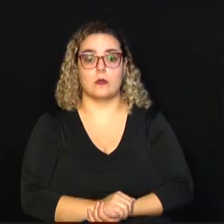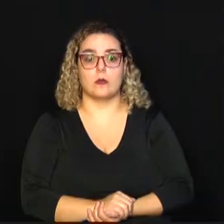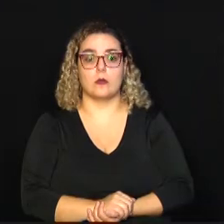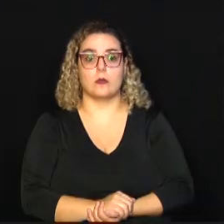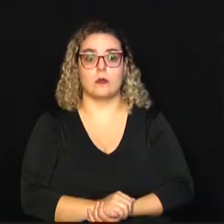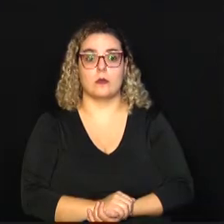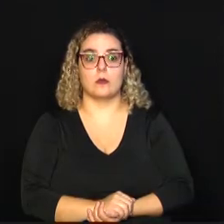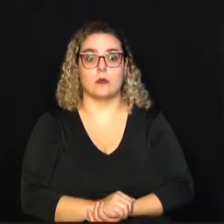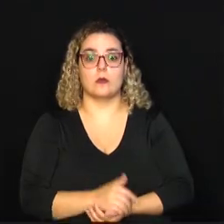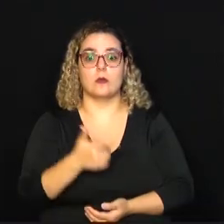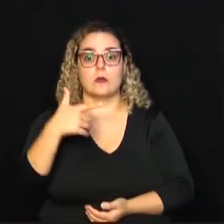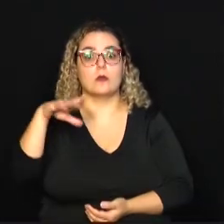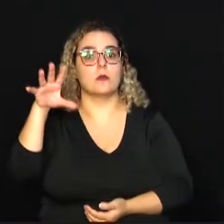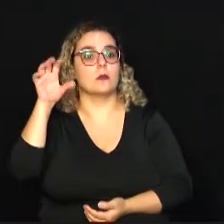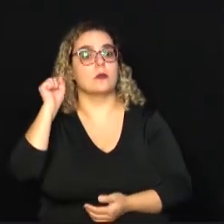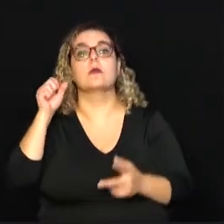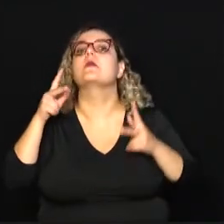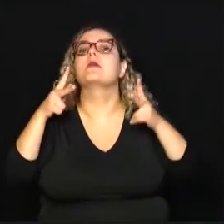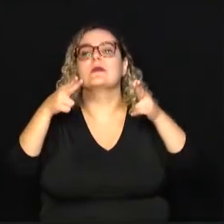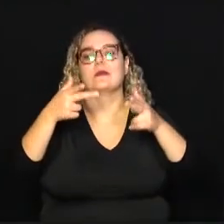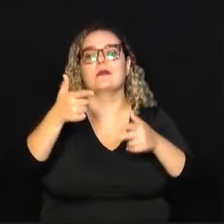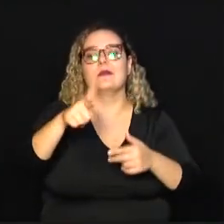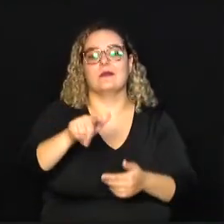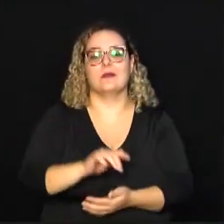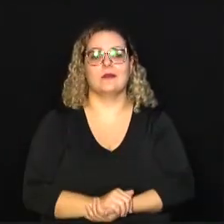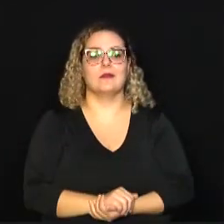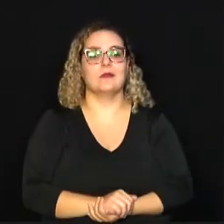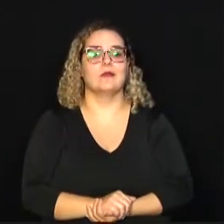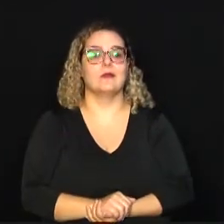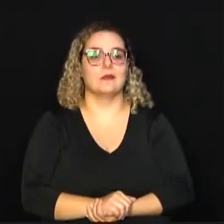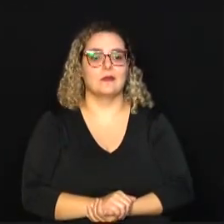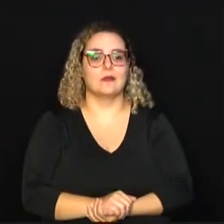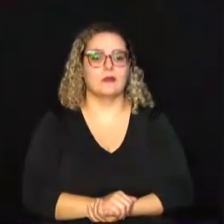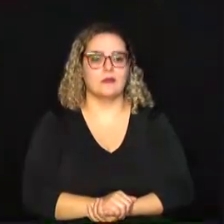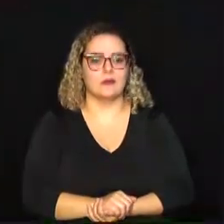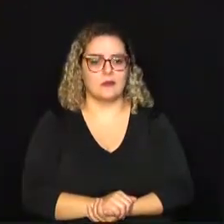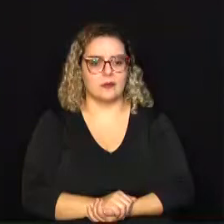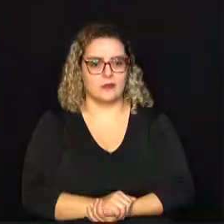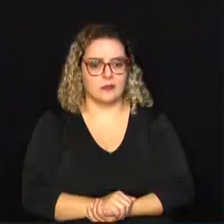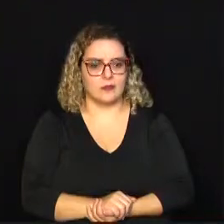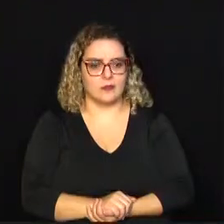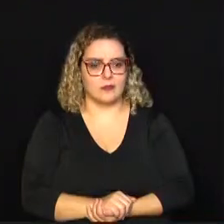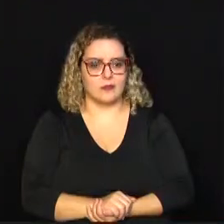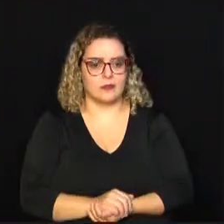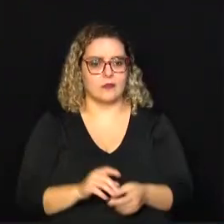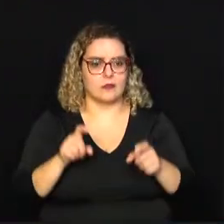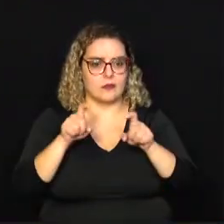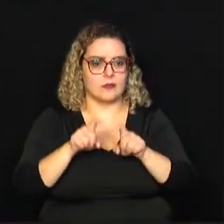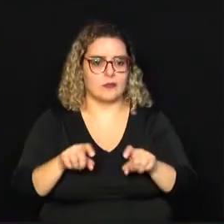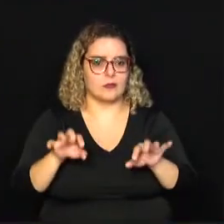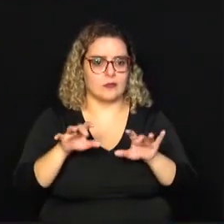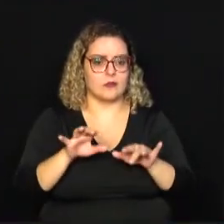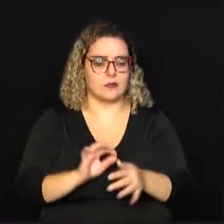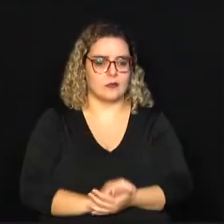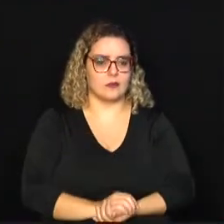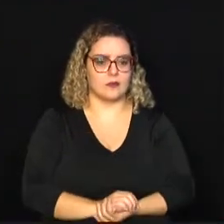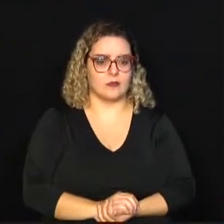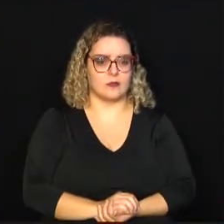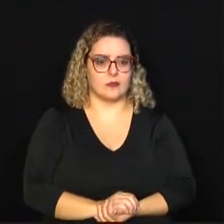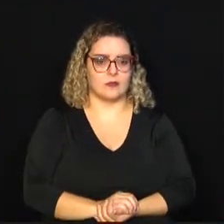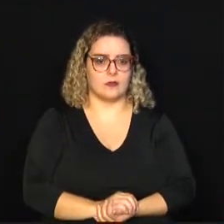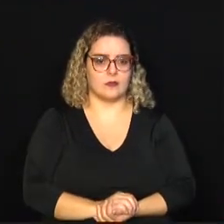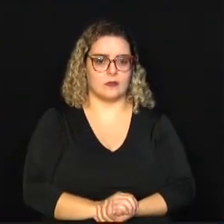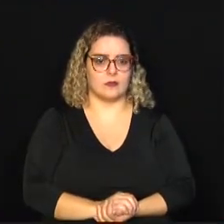ouvir? Congelou de novo. Eu estou no computador.